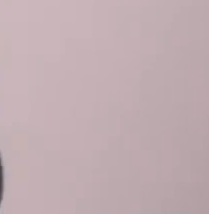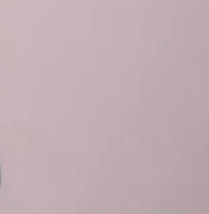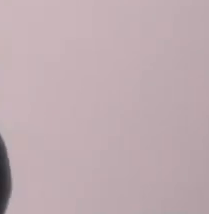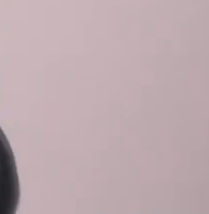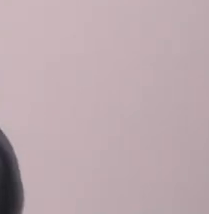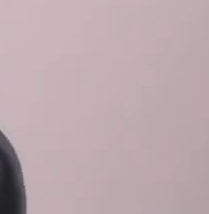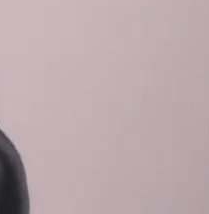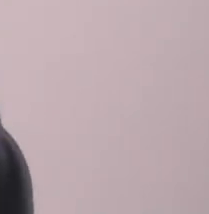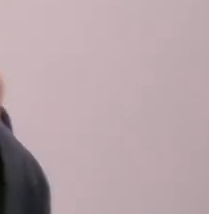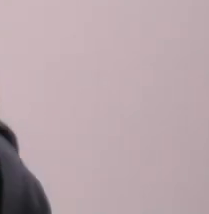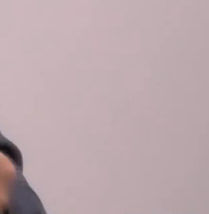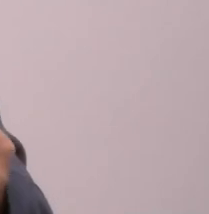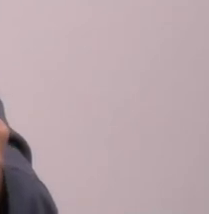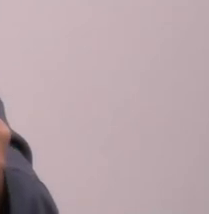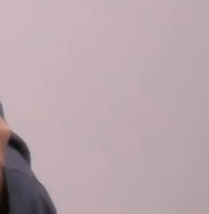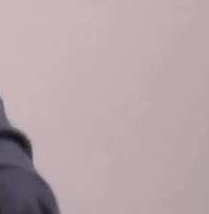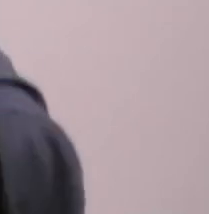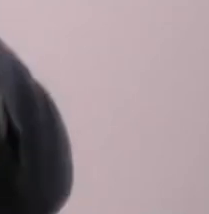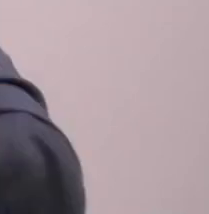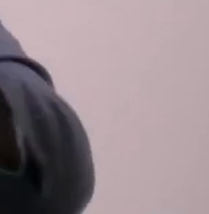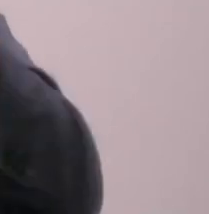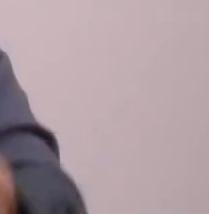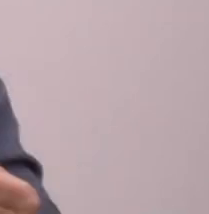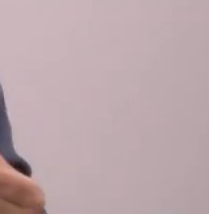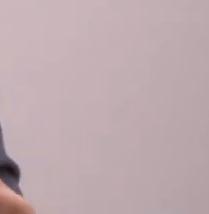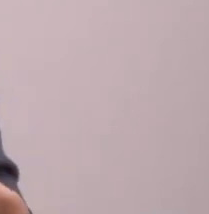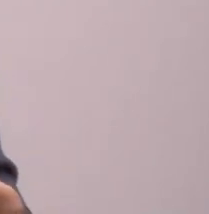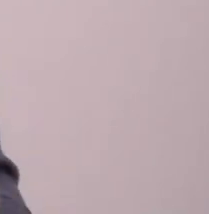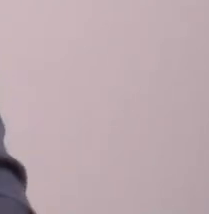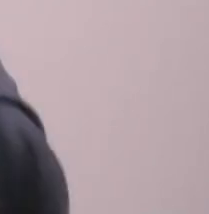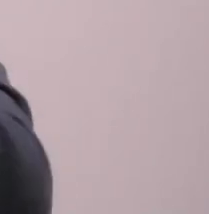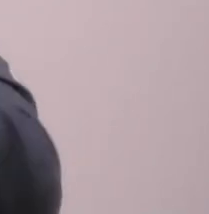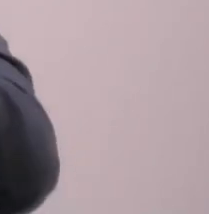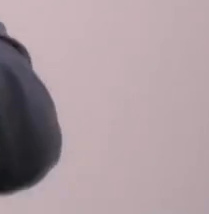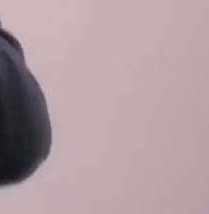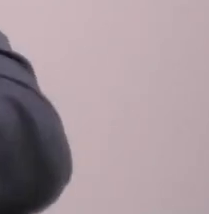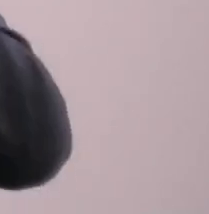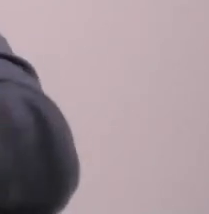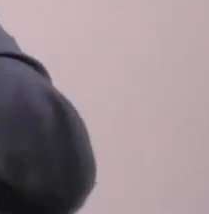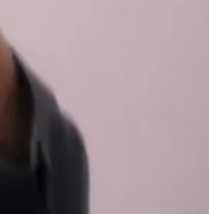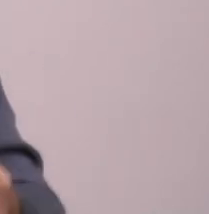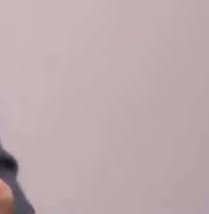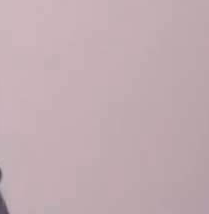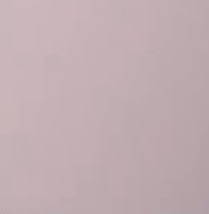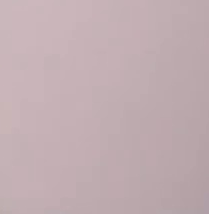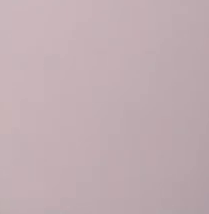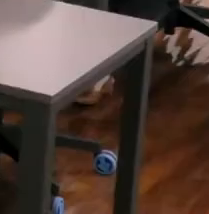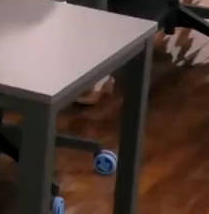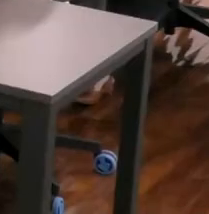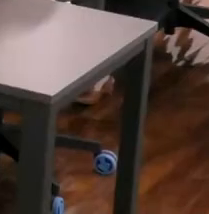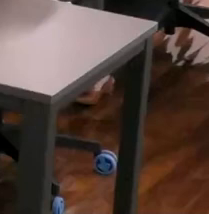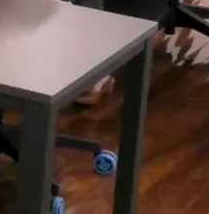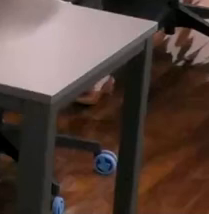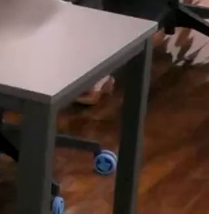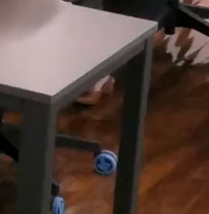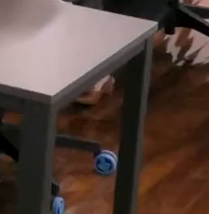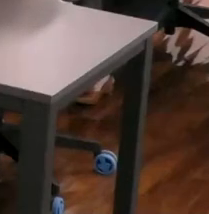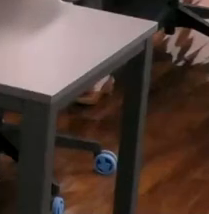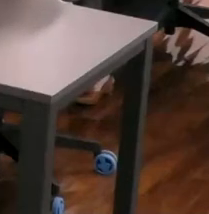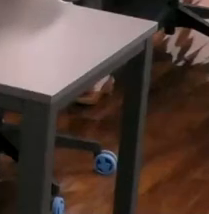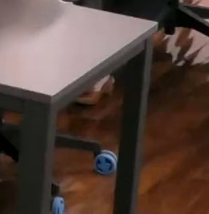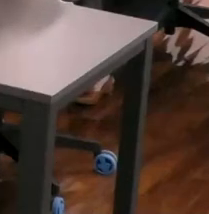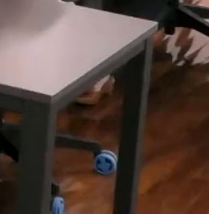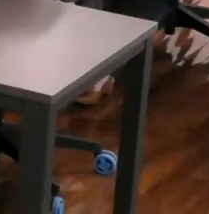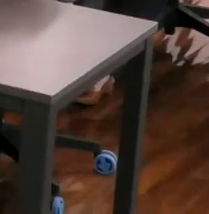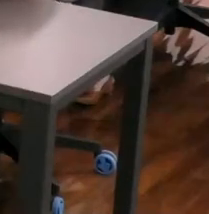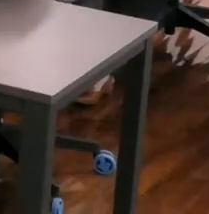de segunda qualidade. Isso é inadmissível. Isso é inadmissível. E a gente tem